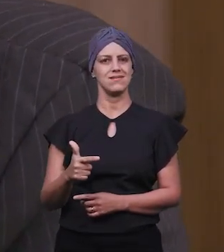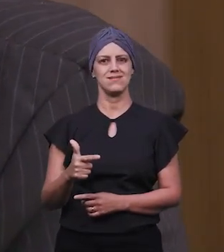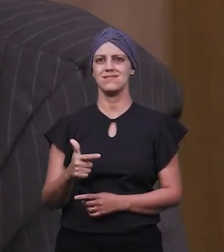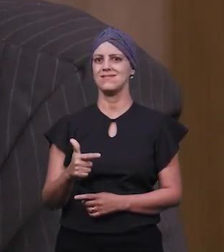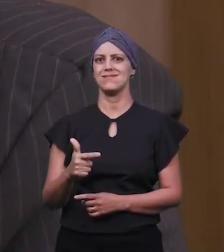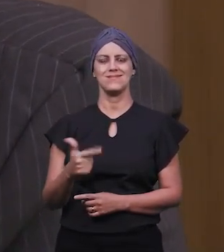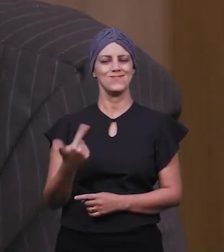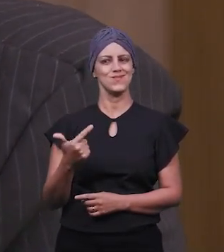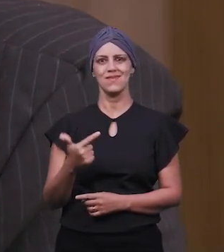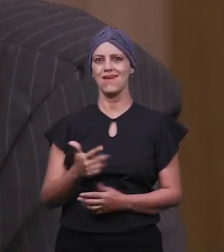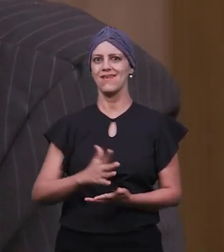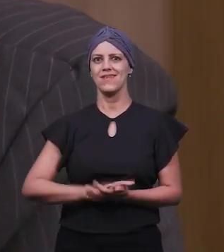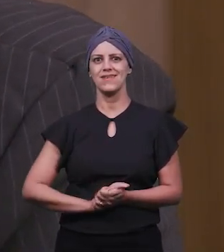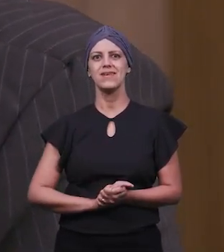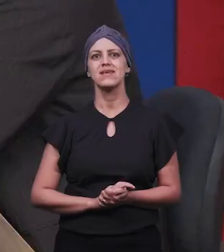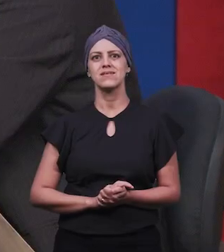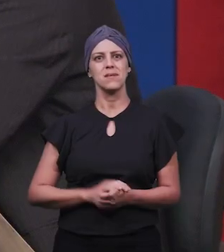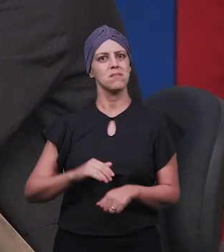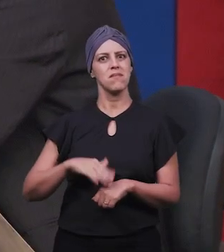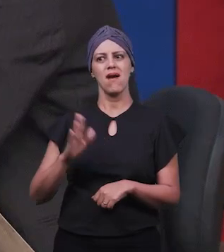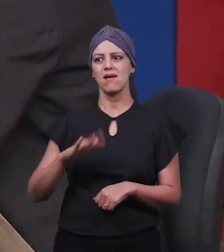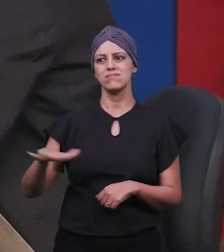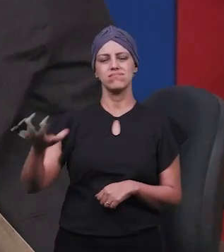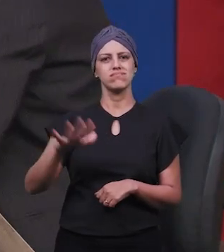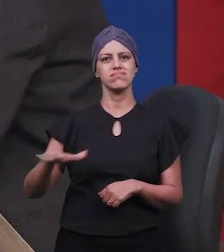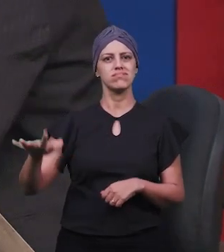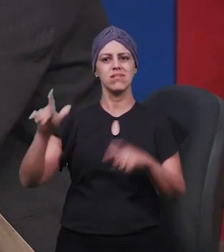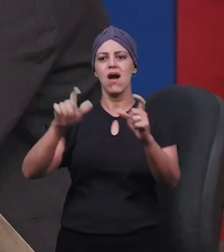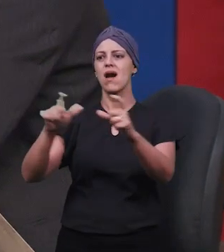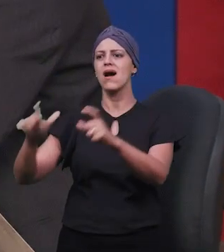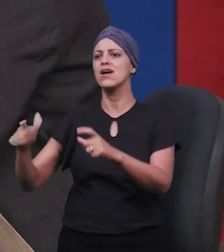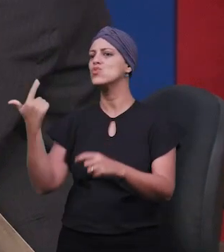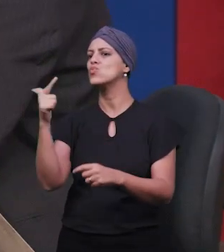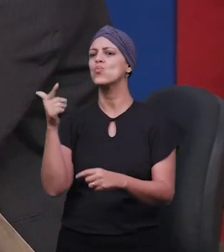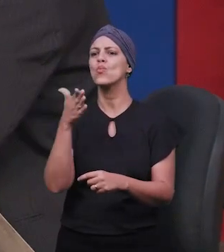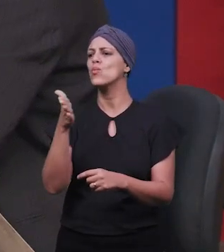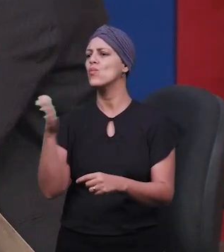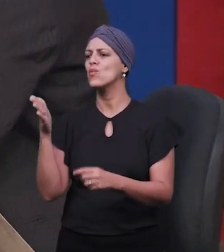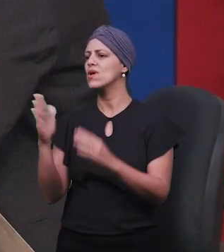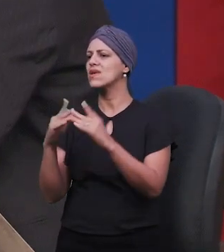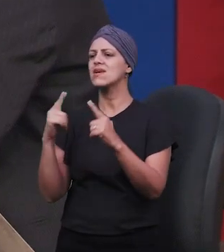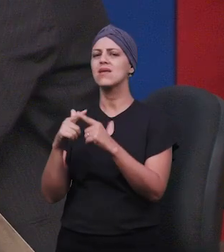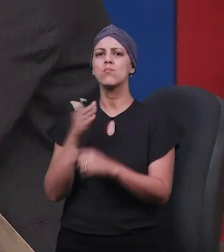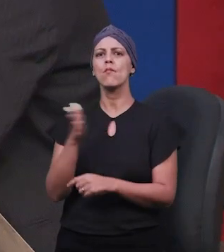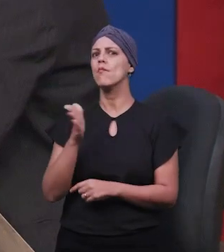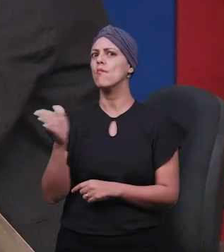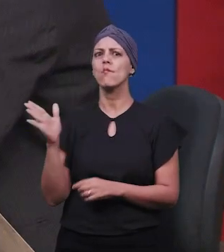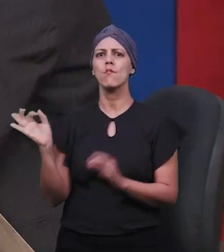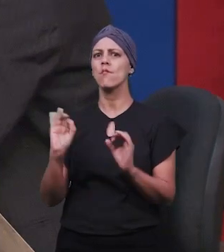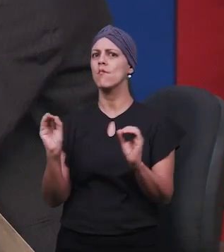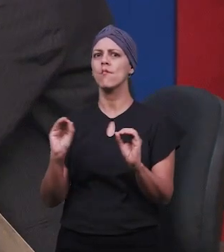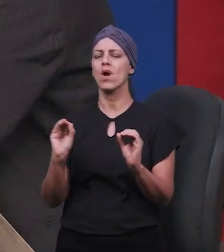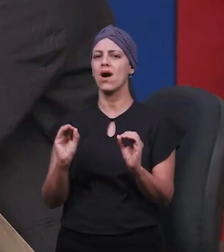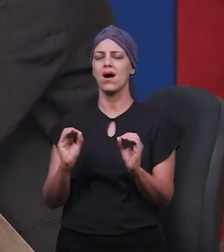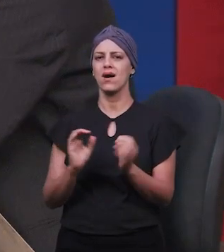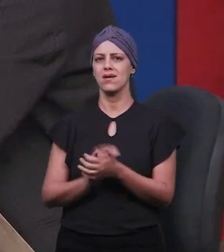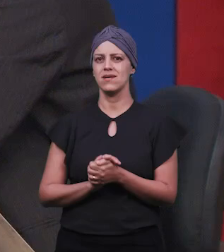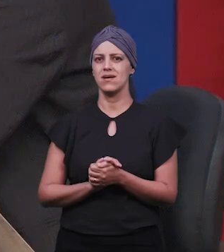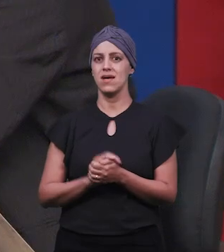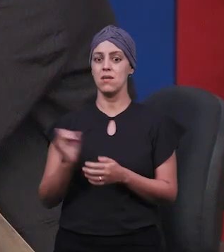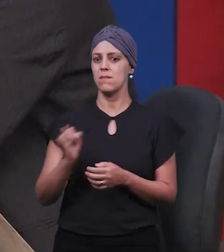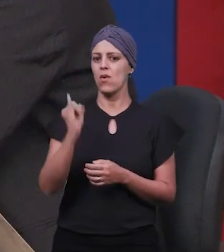Todos, praticamente. Em algumas partes, a maior parte não tem A maior acesso. parte Em caso ou outro, não tem tem. acesso. Não tem acesso à igreja.